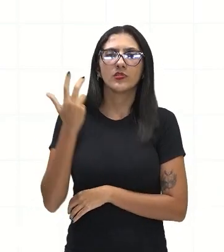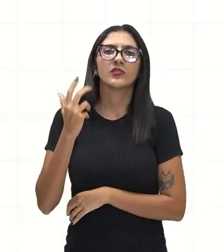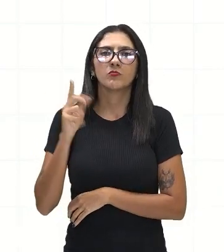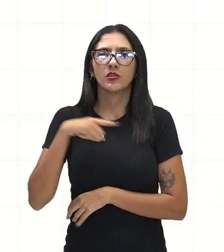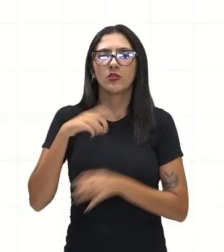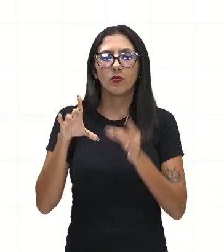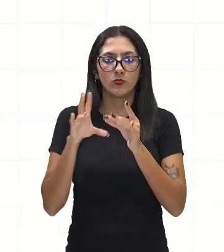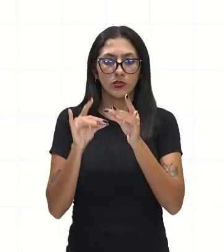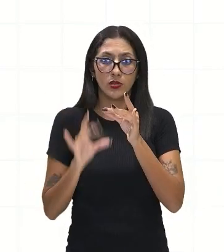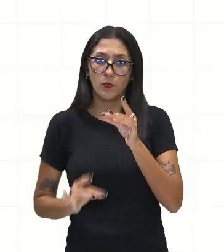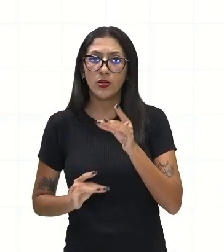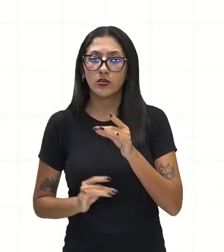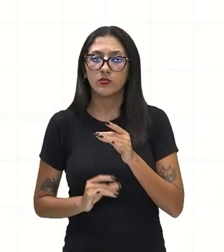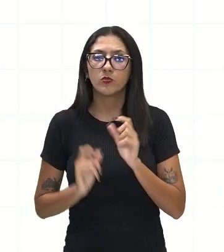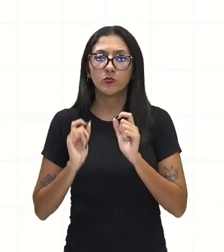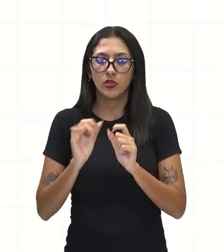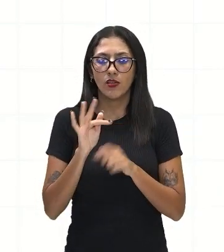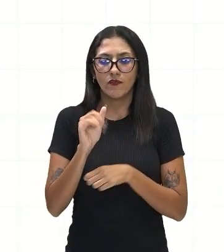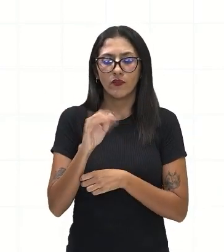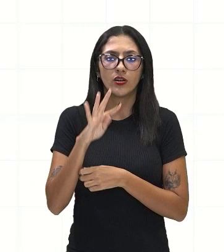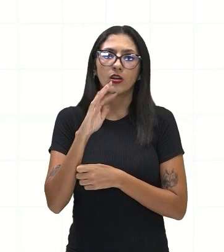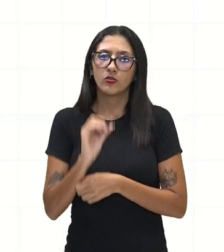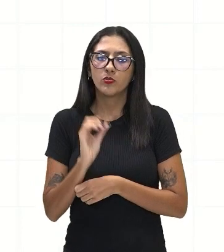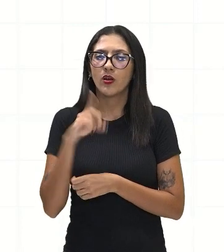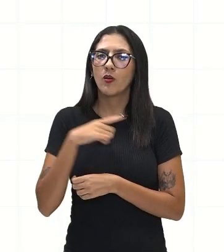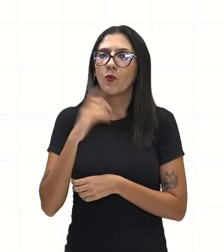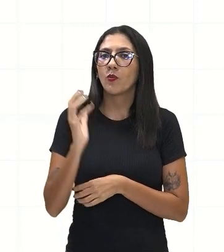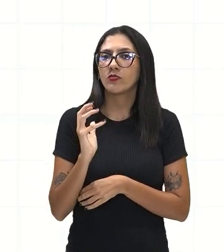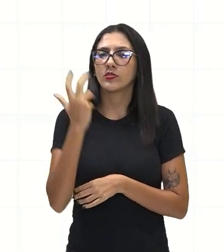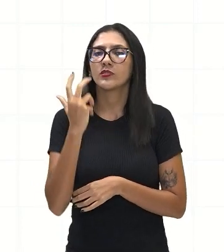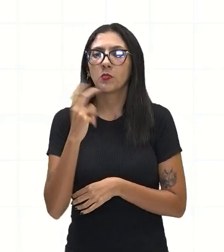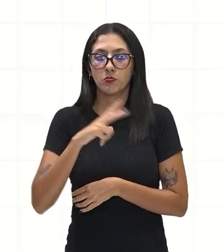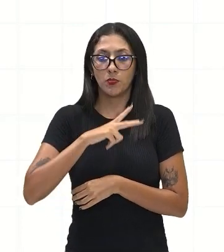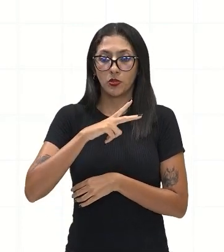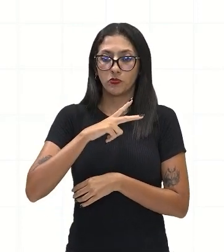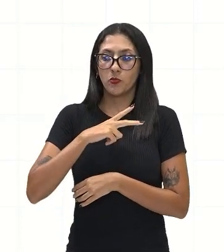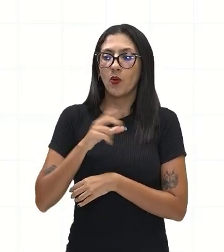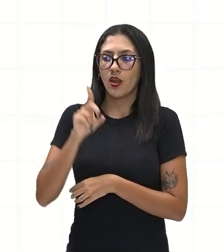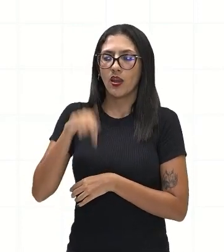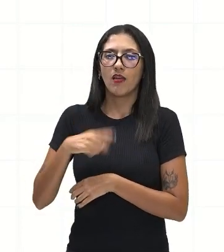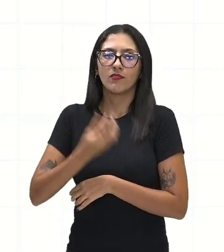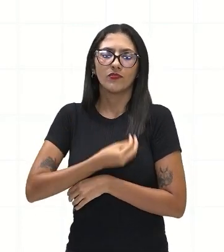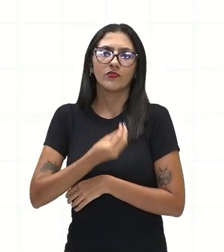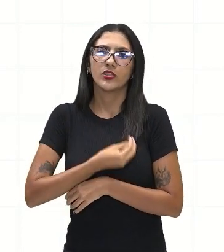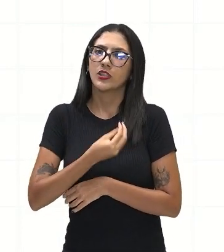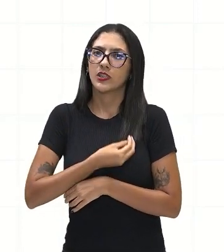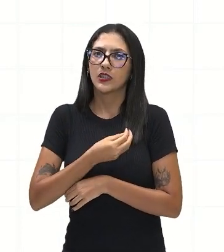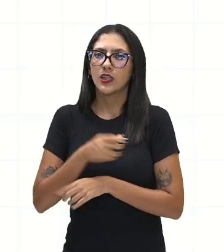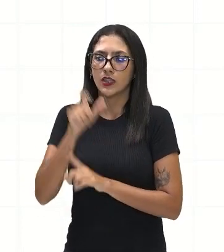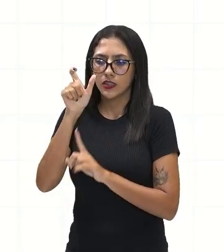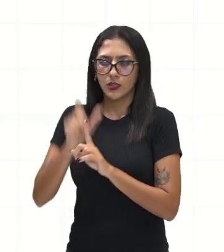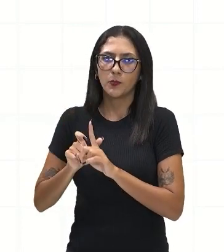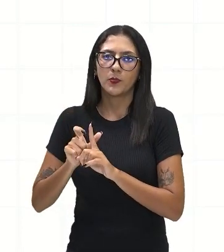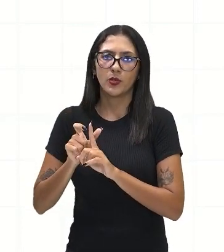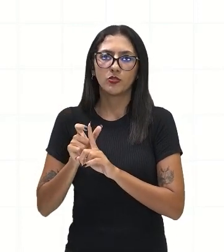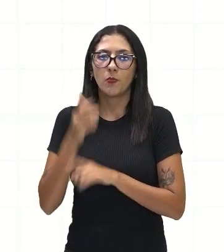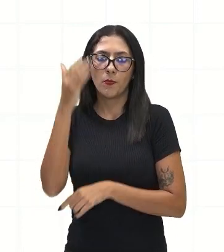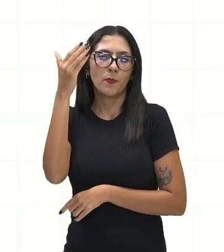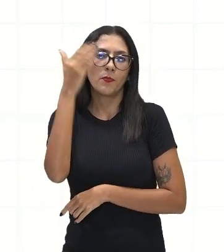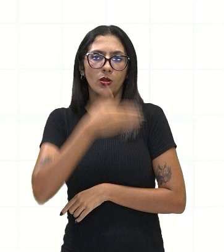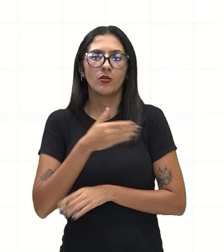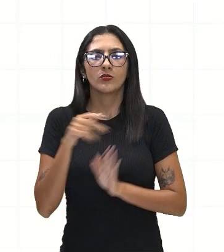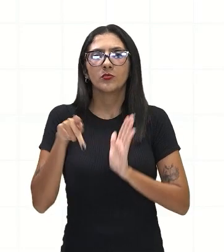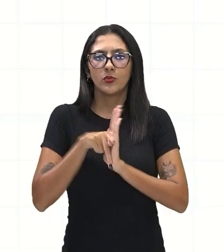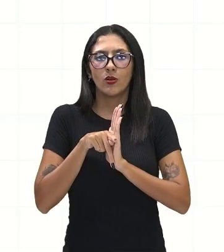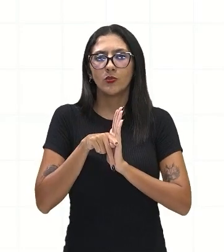descrevendo, relatando o que acontece na vida dele, é o fato dele, é comprovável isso aí, né? De acordo